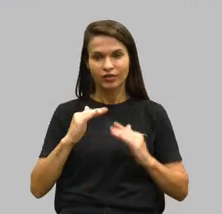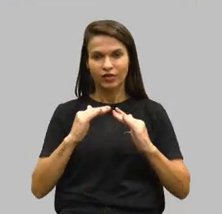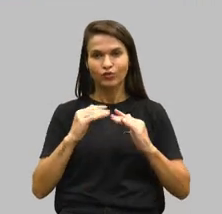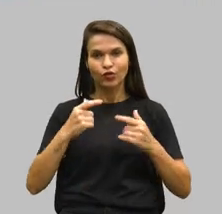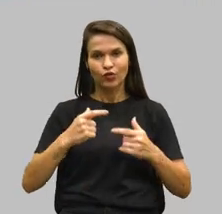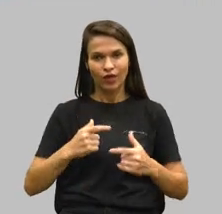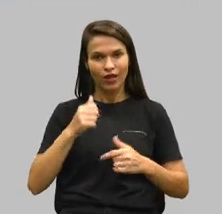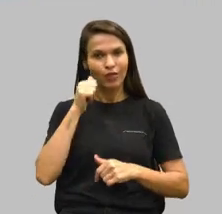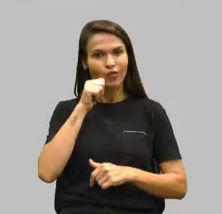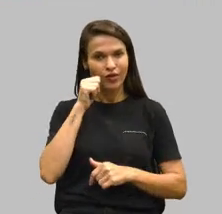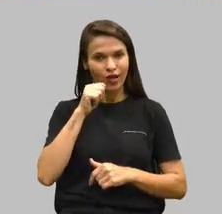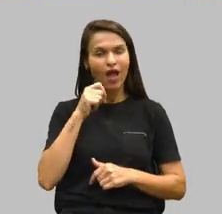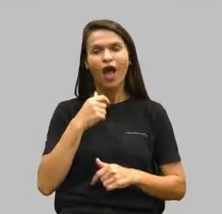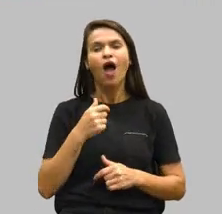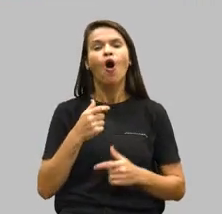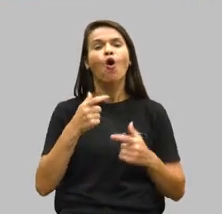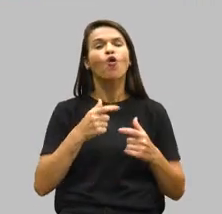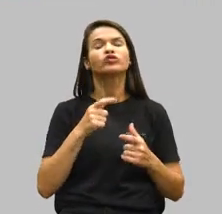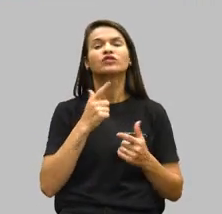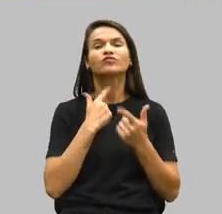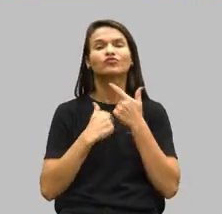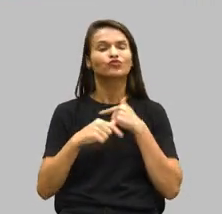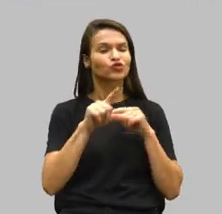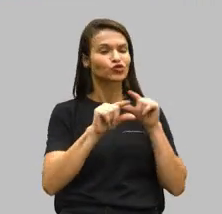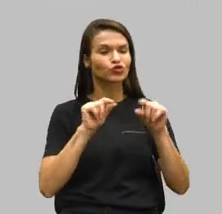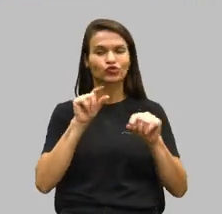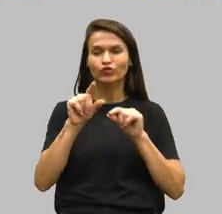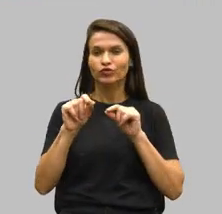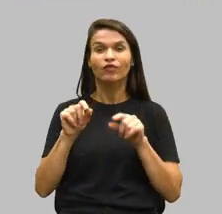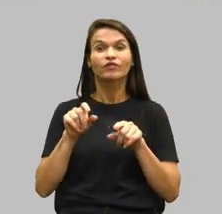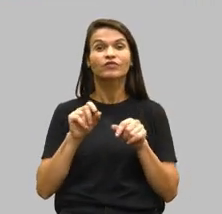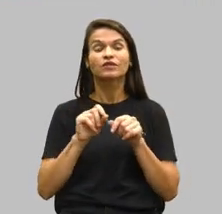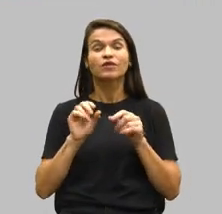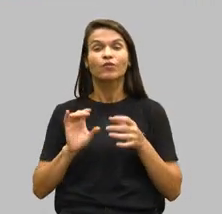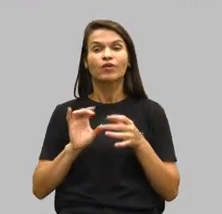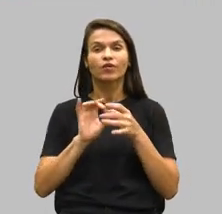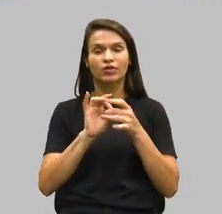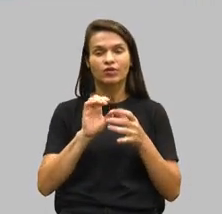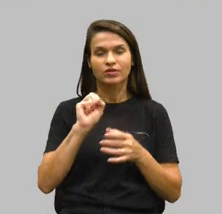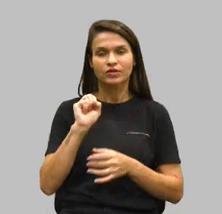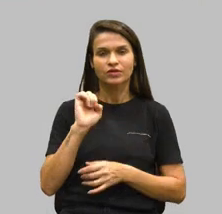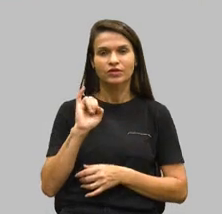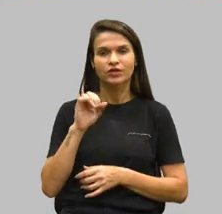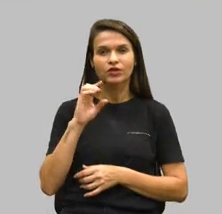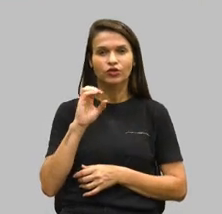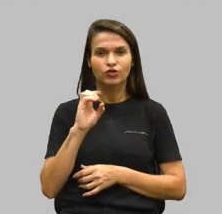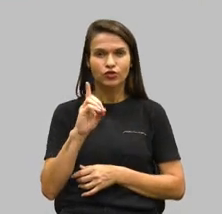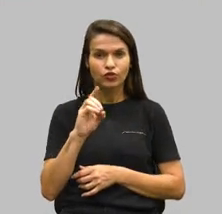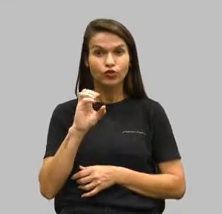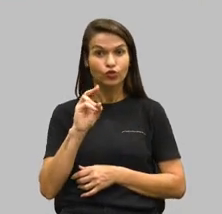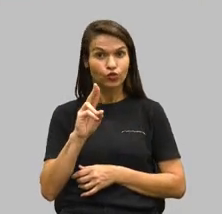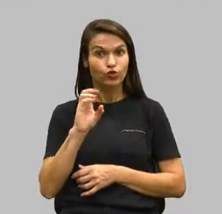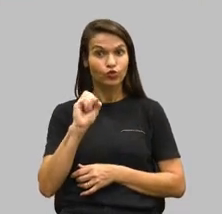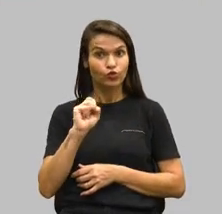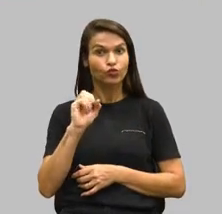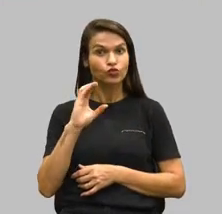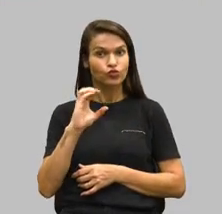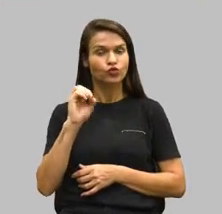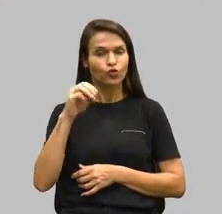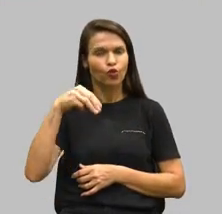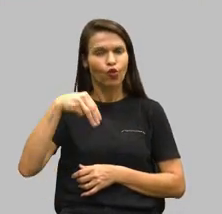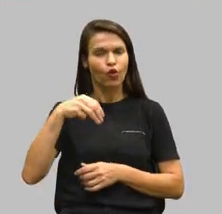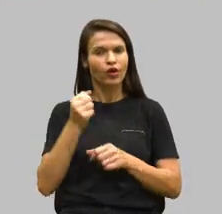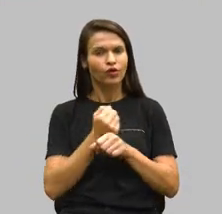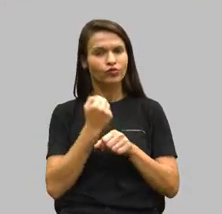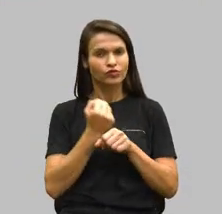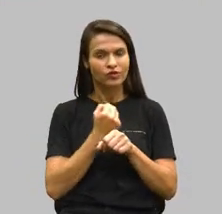da mulher é onde ela quiser nós também fizemos uma parceria com a sinduscon que é da construção civil pra gente poder